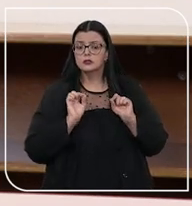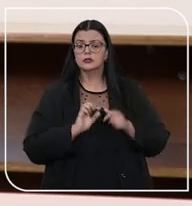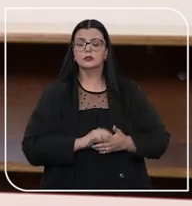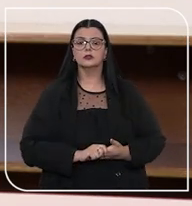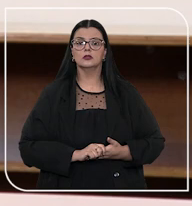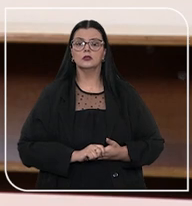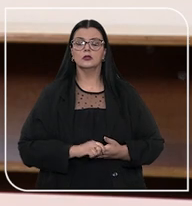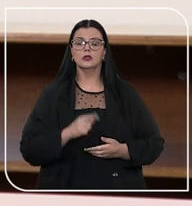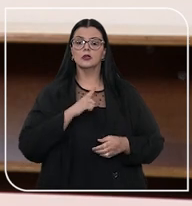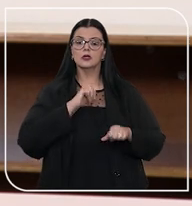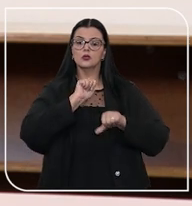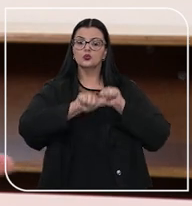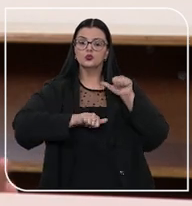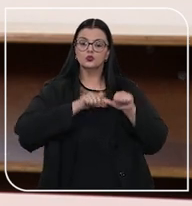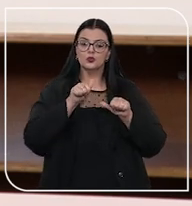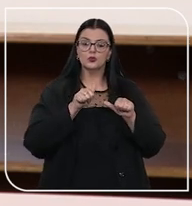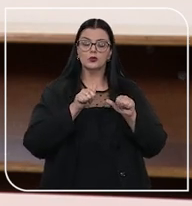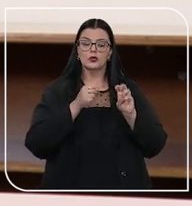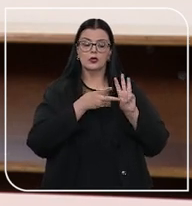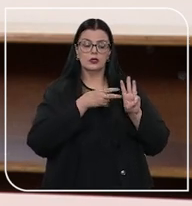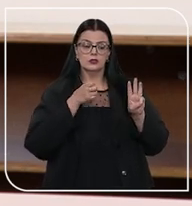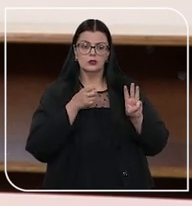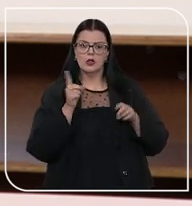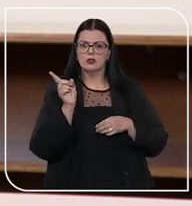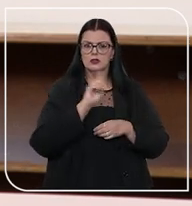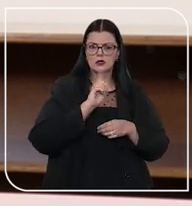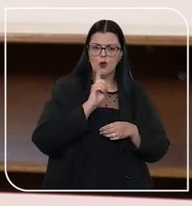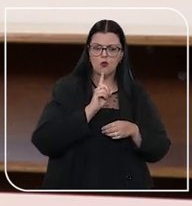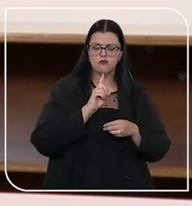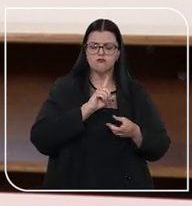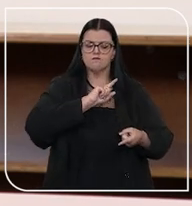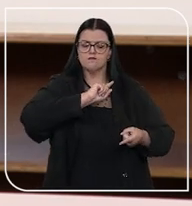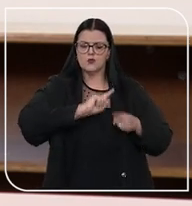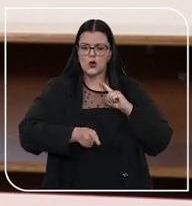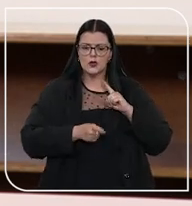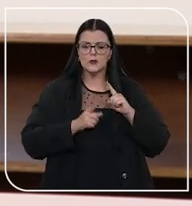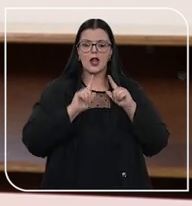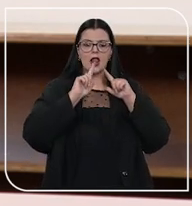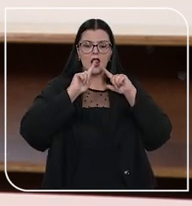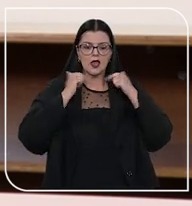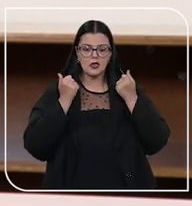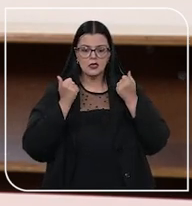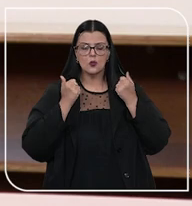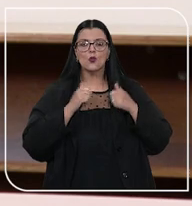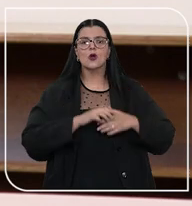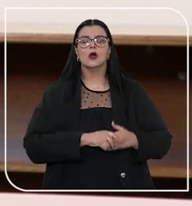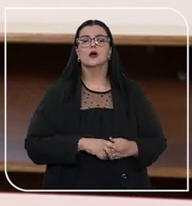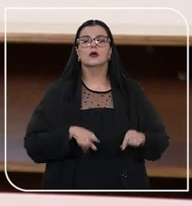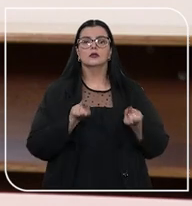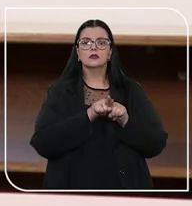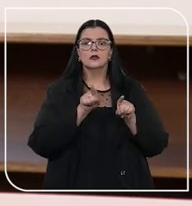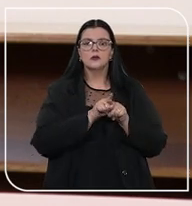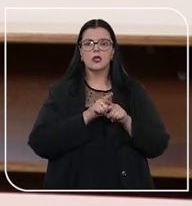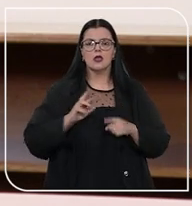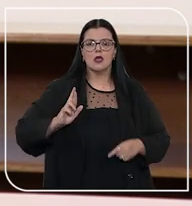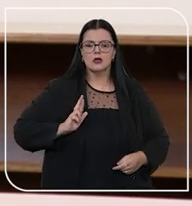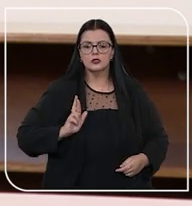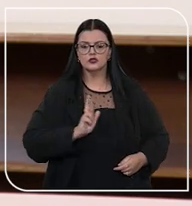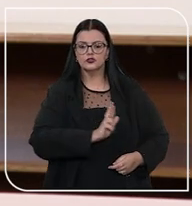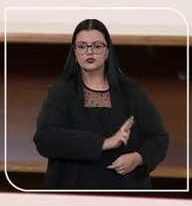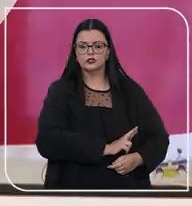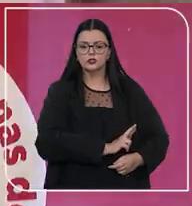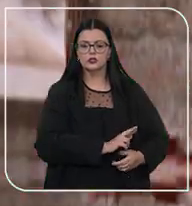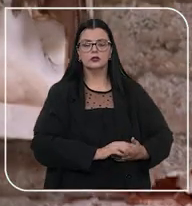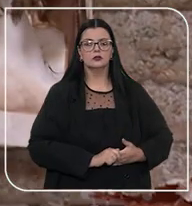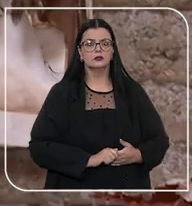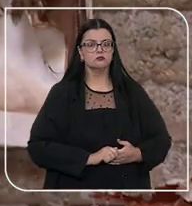Ele tornava os indígenas não indígenas, né? Proibia de falar a língua, proibia de exercer sua